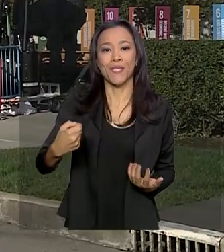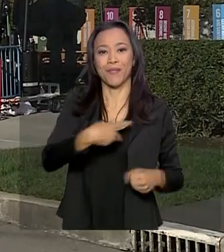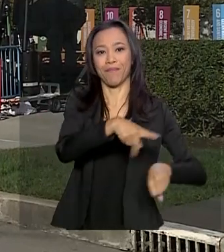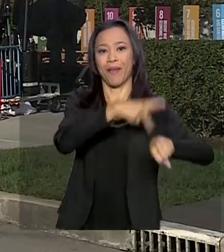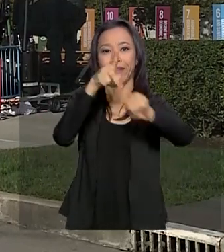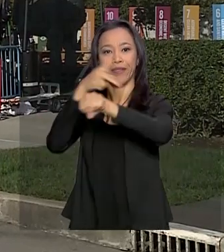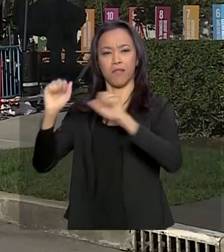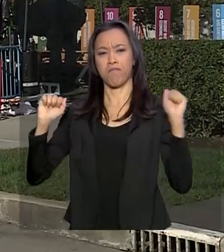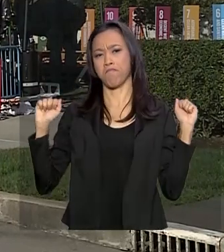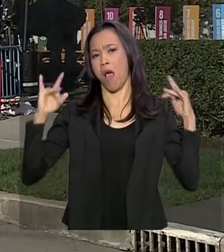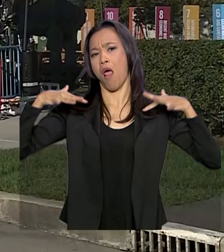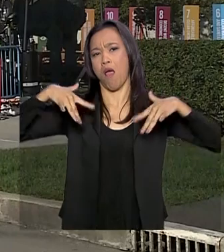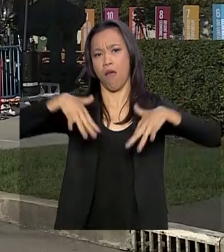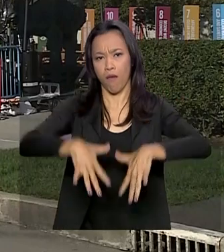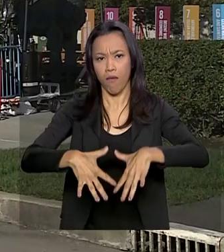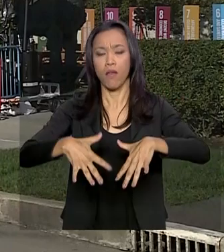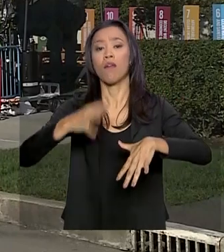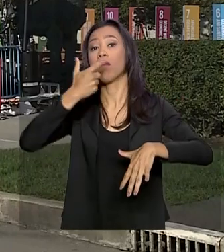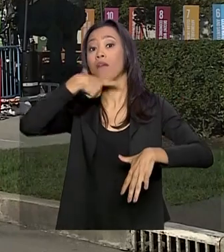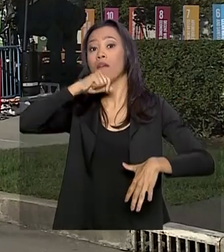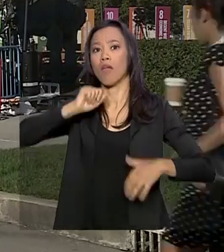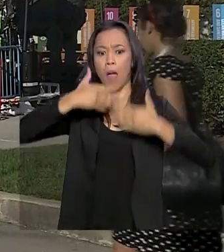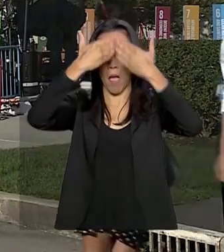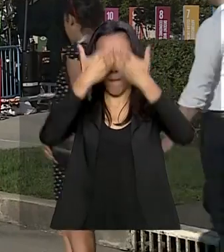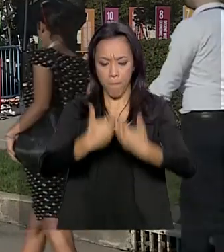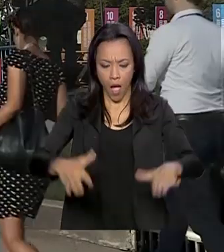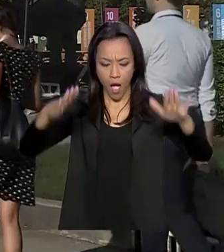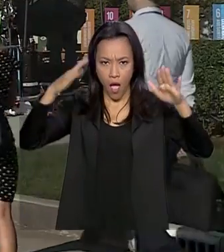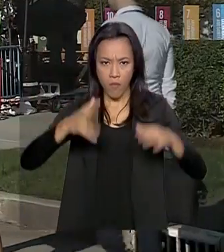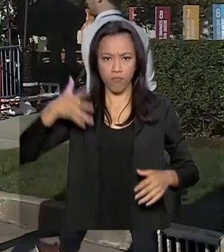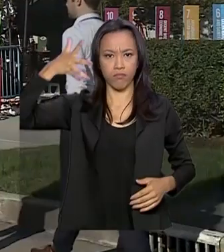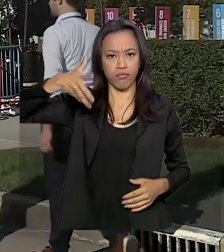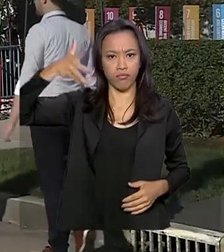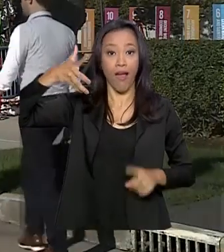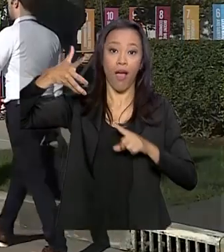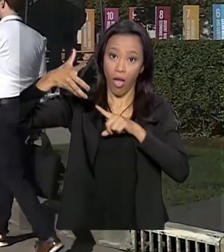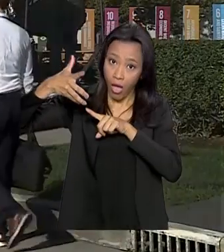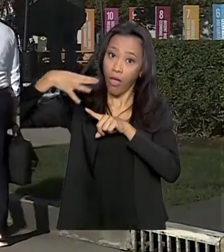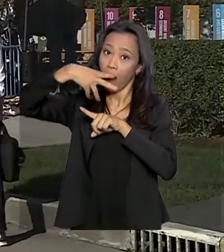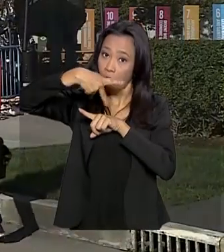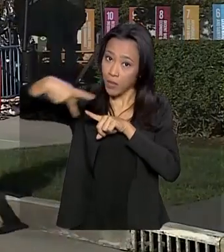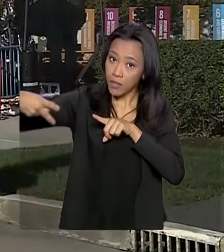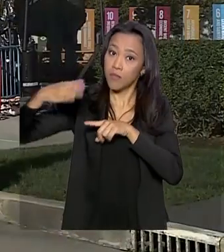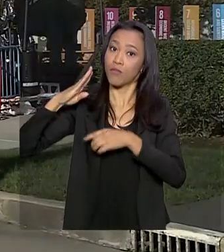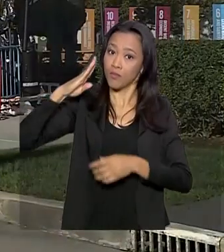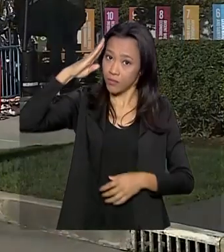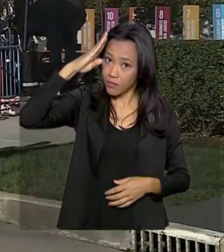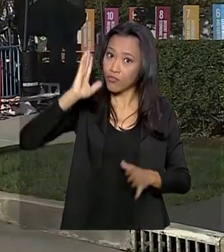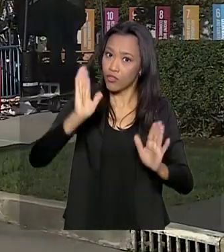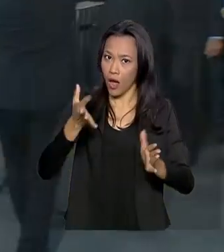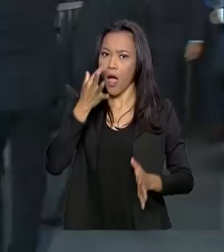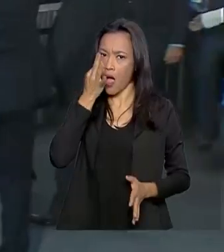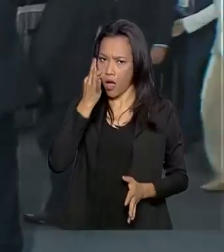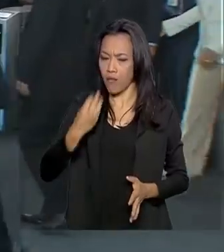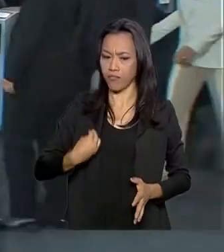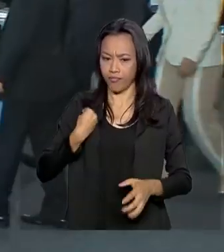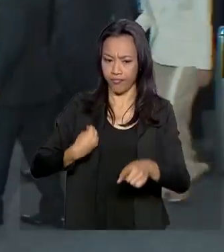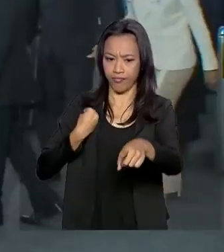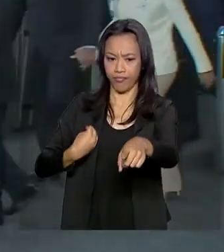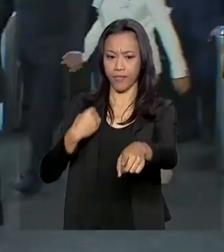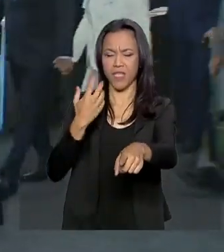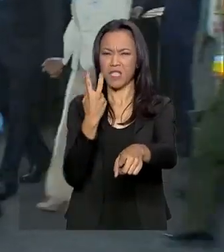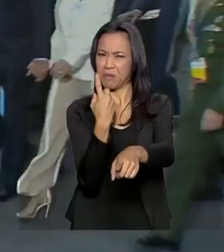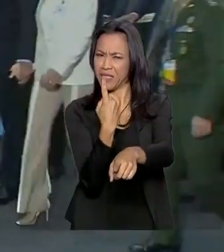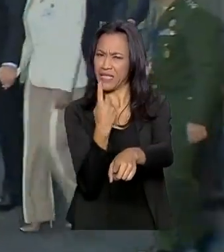reúnem e quem faz o discurso de abertura é o presidente jair bolsonaro que já chegou por aqui ele chegou a cerca de 15